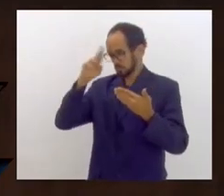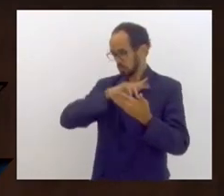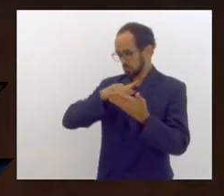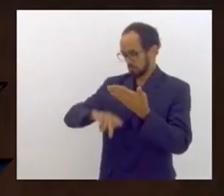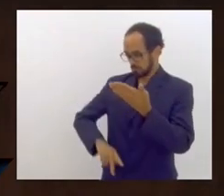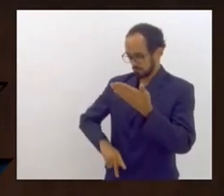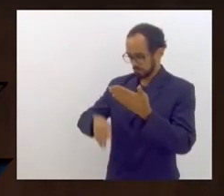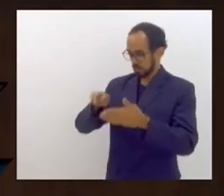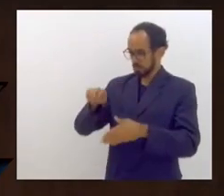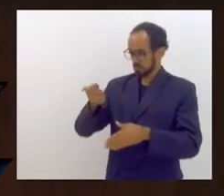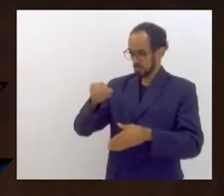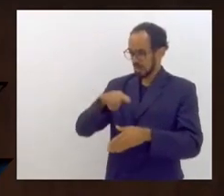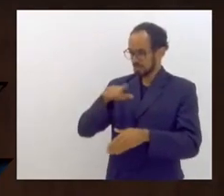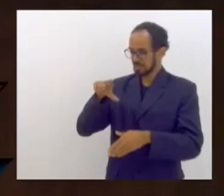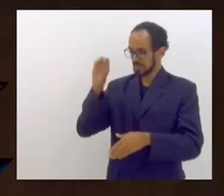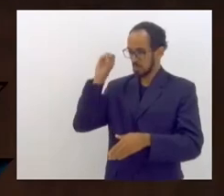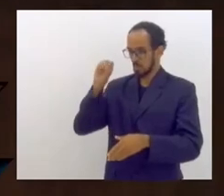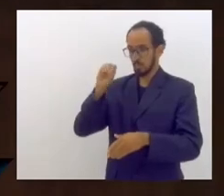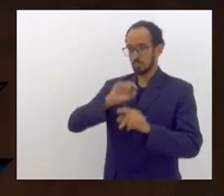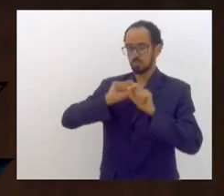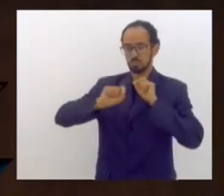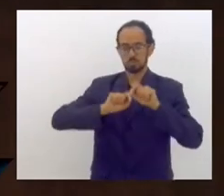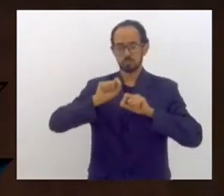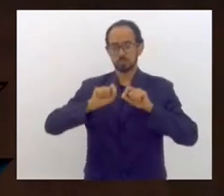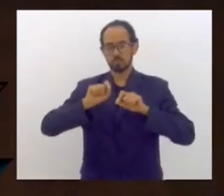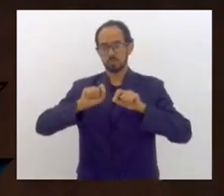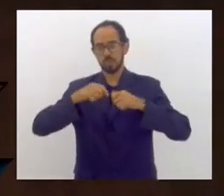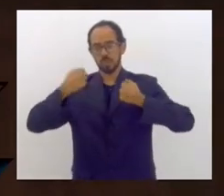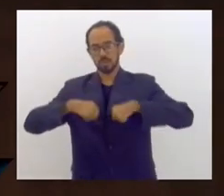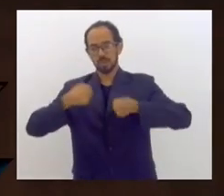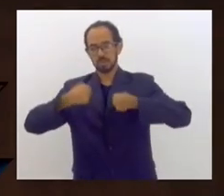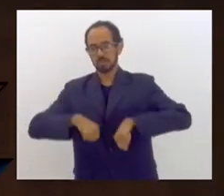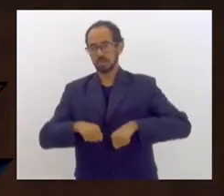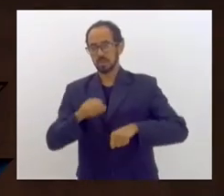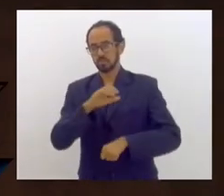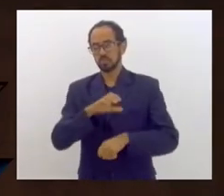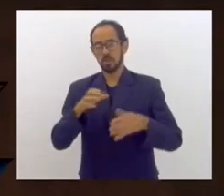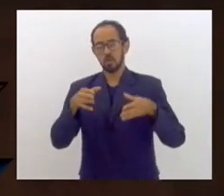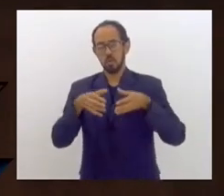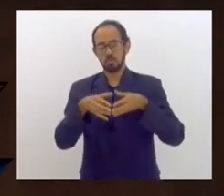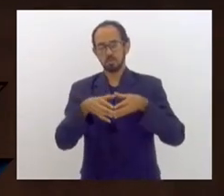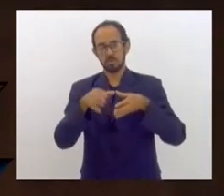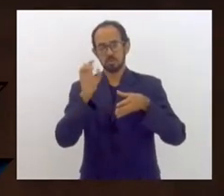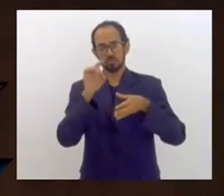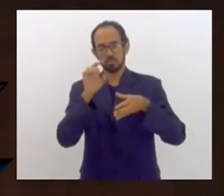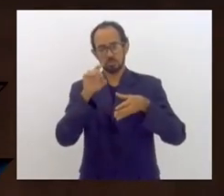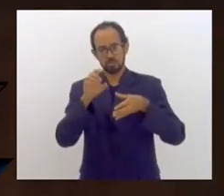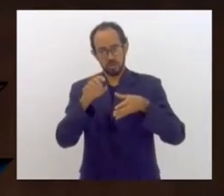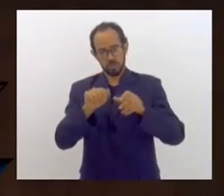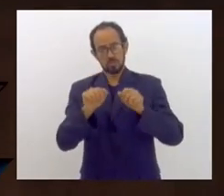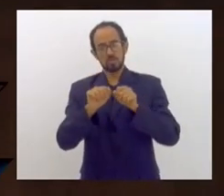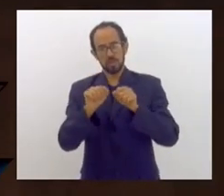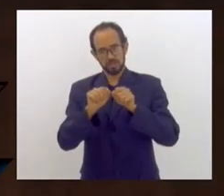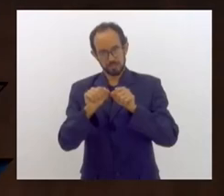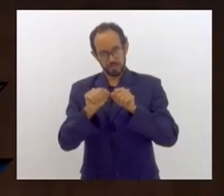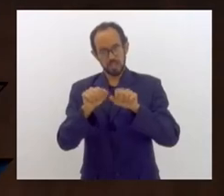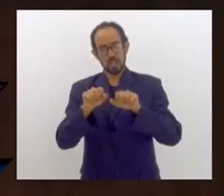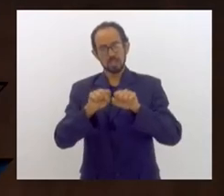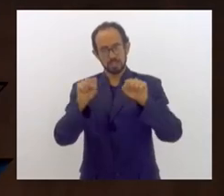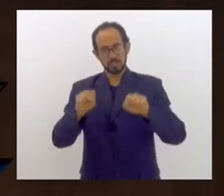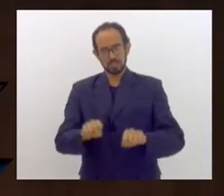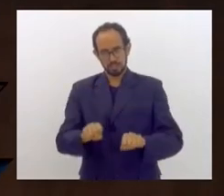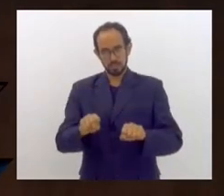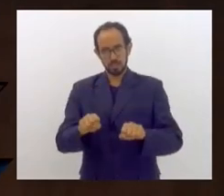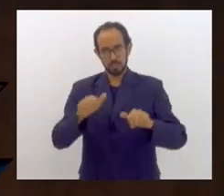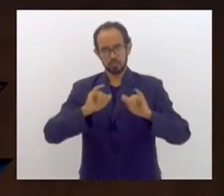deputado Brazão, a necessidade de uma comissão especial destinada a implementar esse sistema